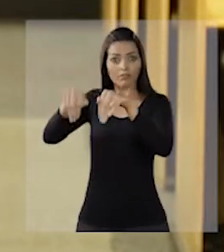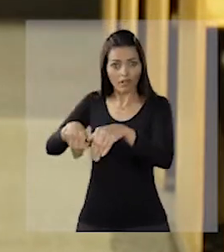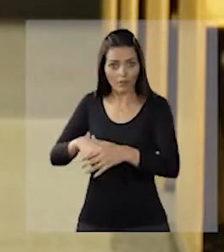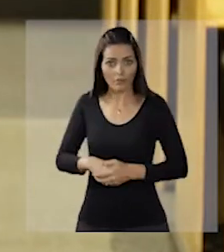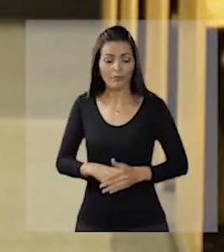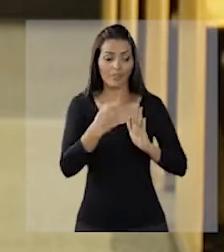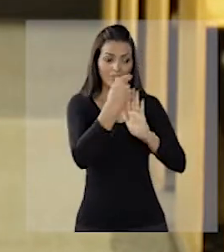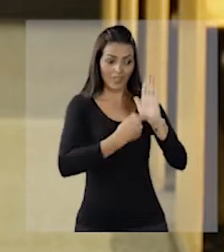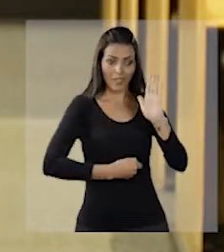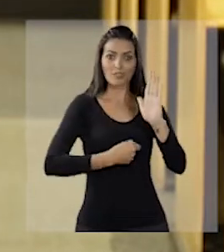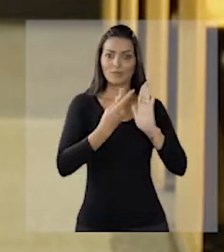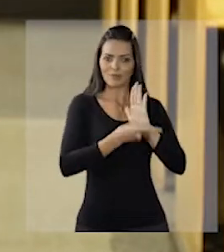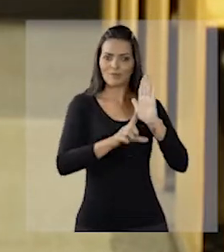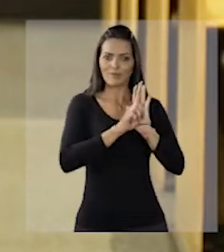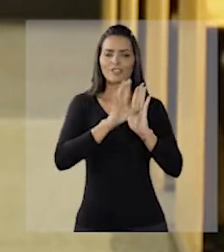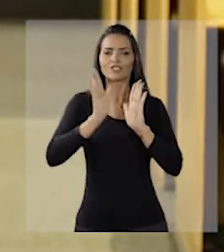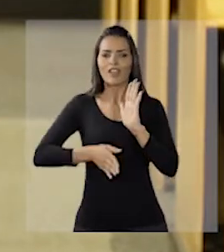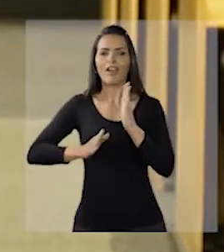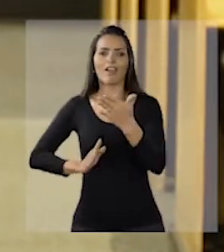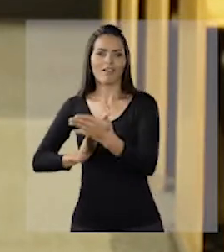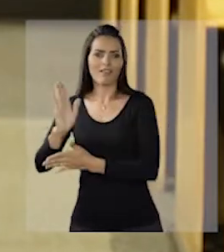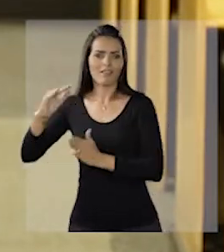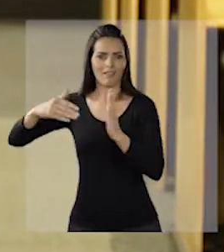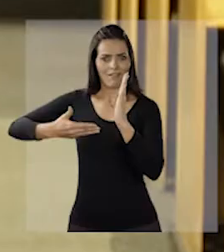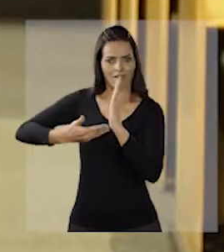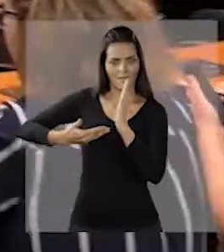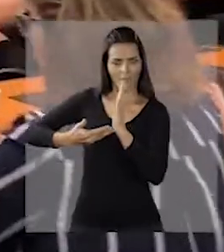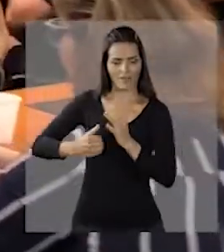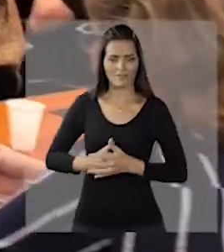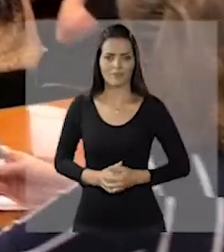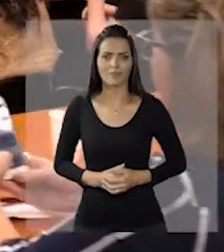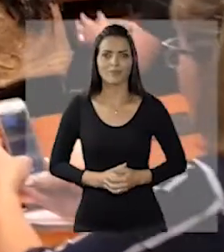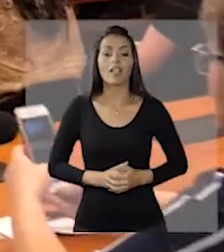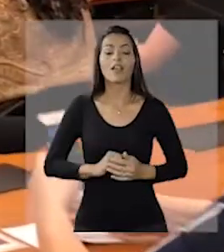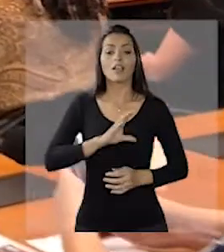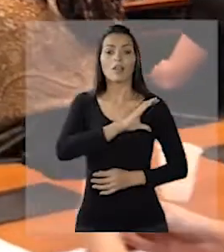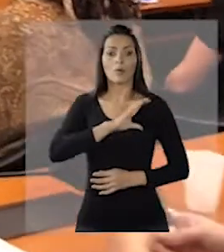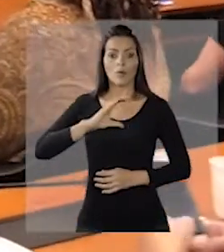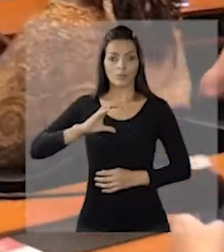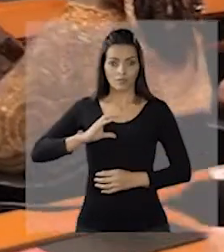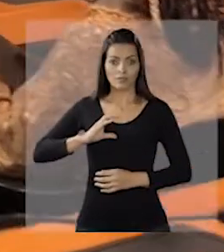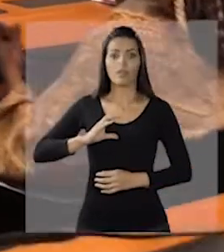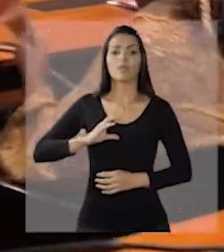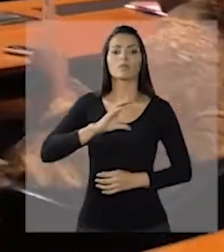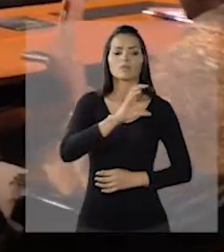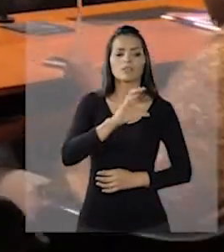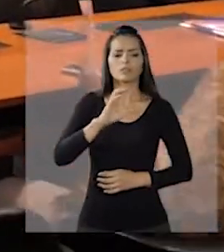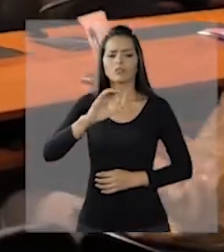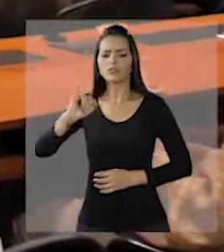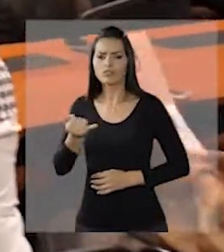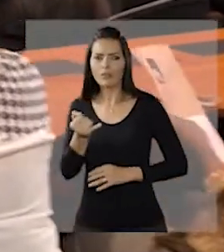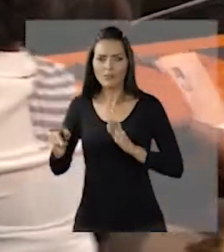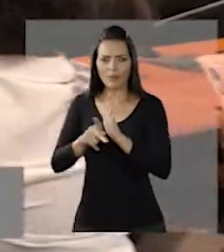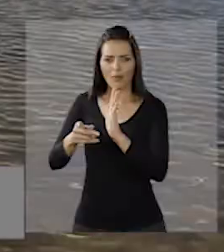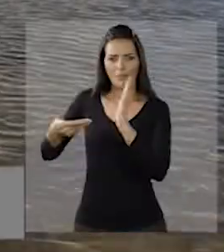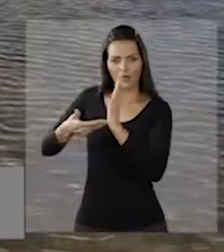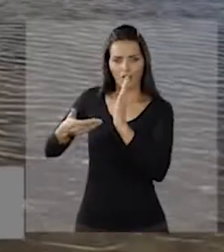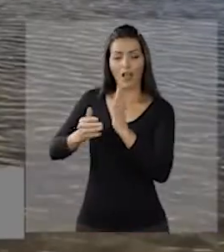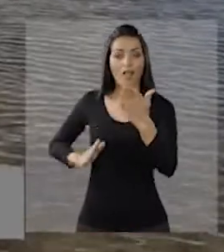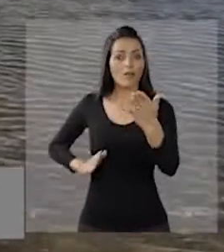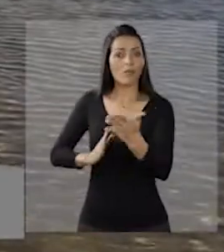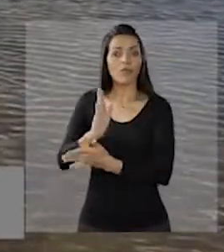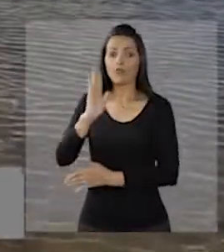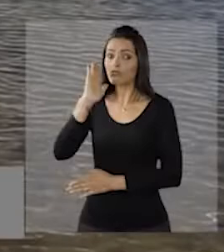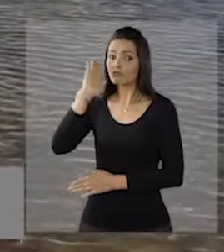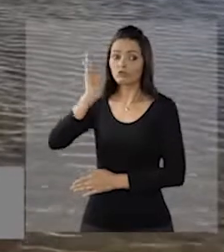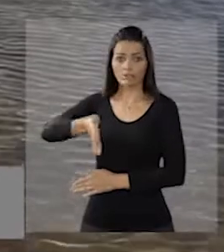do processo. O texto já passou na Câmara dos Deputados. A Comissão de Constituição e Justiça da Câmara dos Deputados